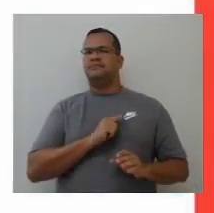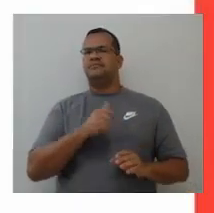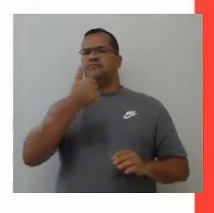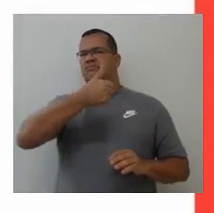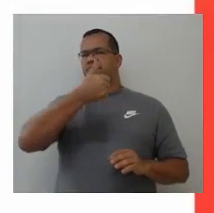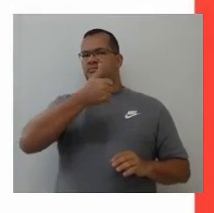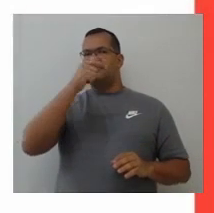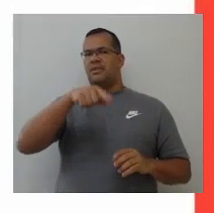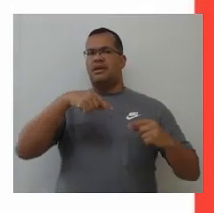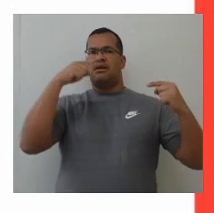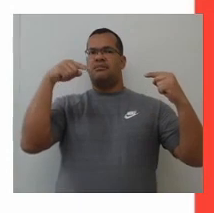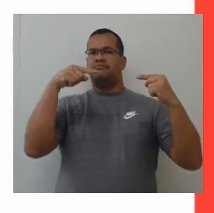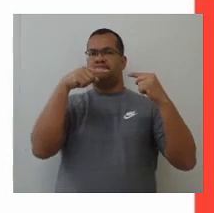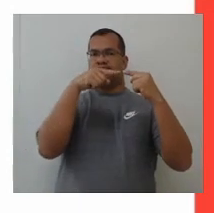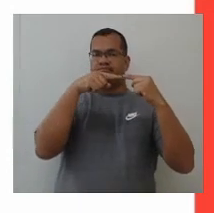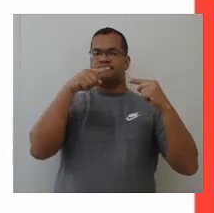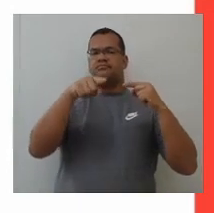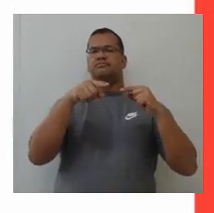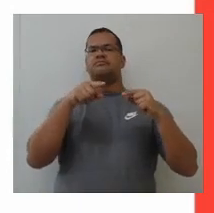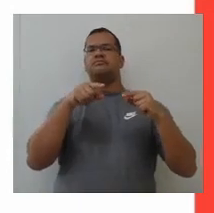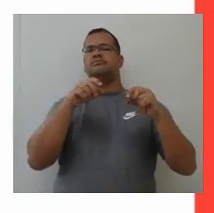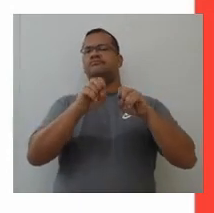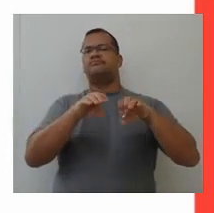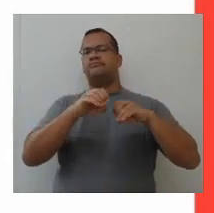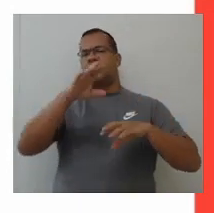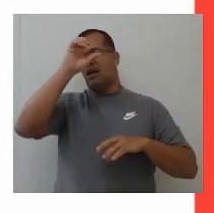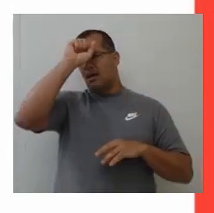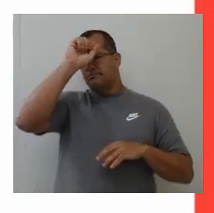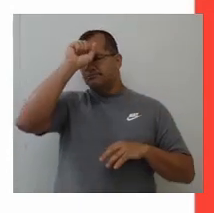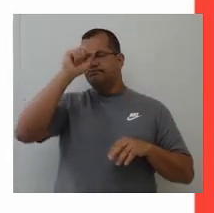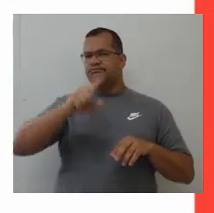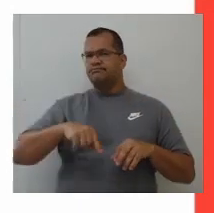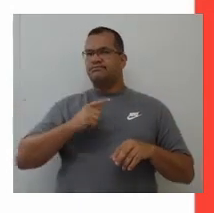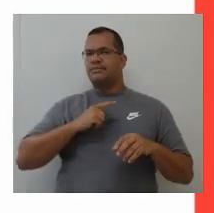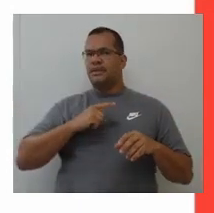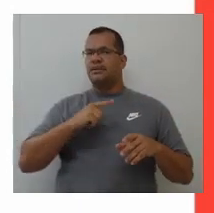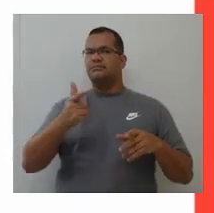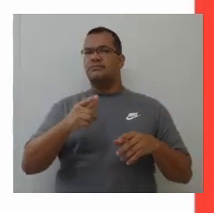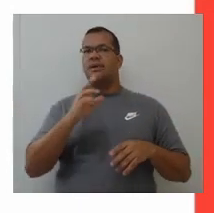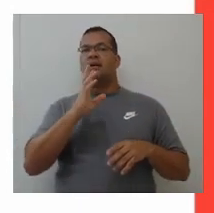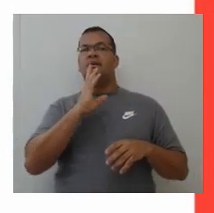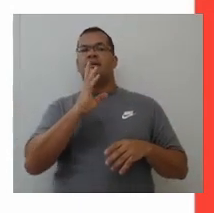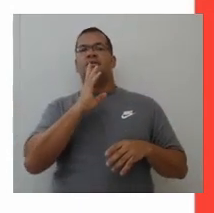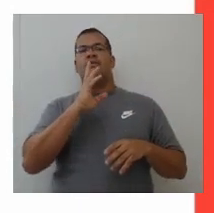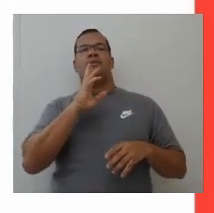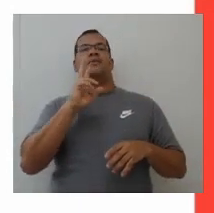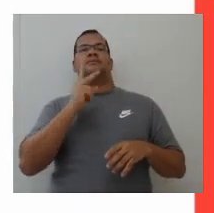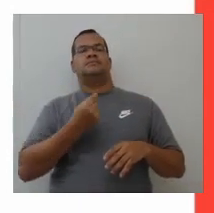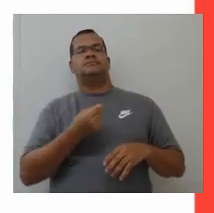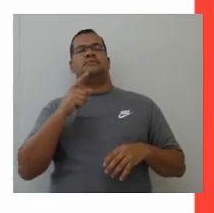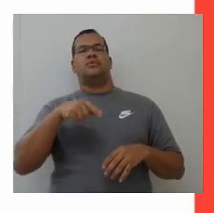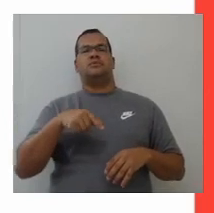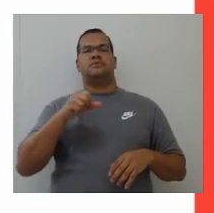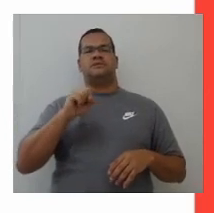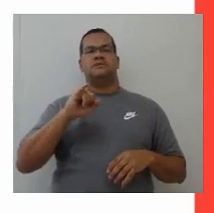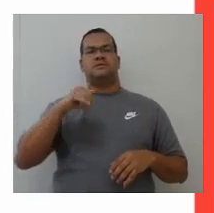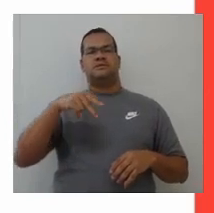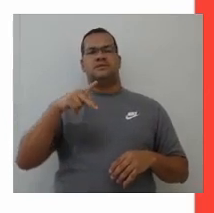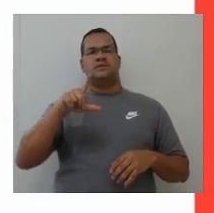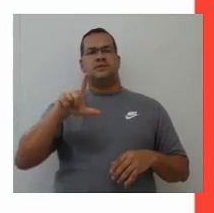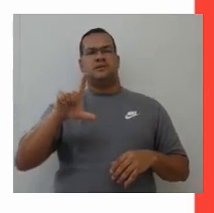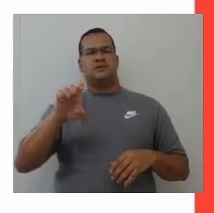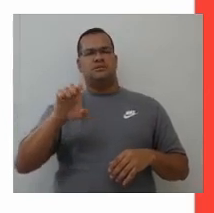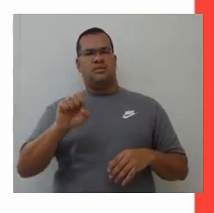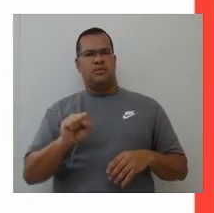ponto de objetivo de aprendizagem, que é referente a familiarizar-se com o tempo verbal simple present, em todos os